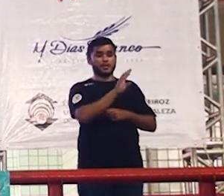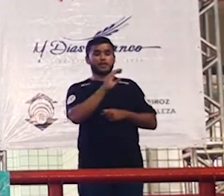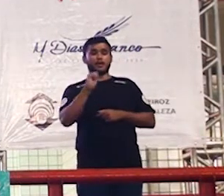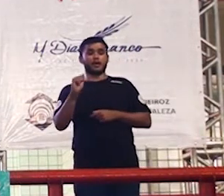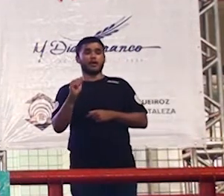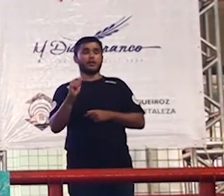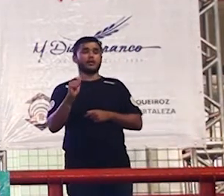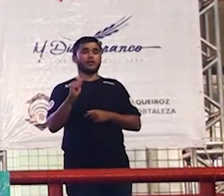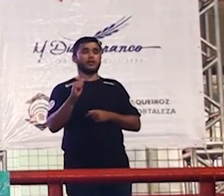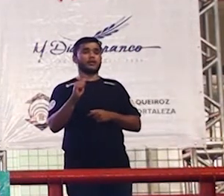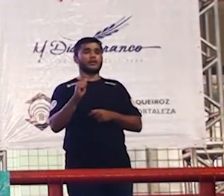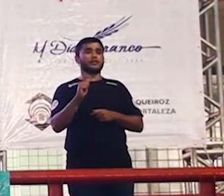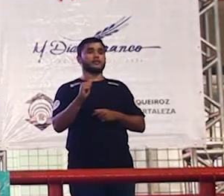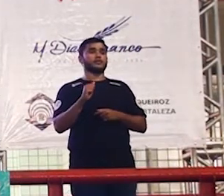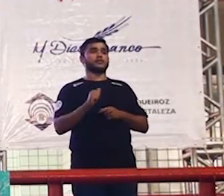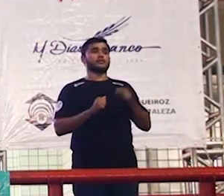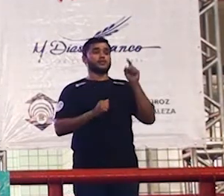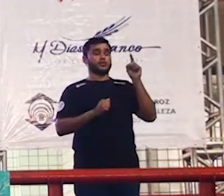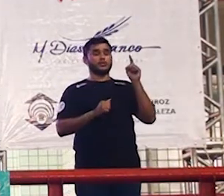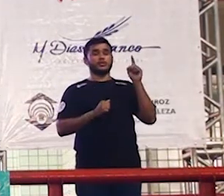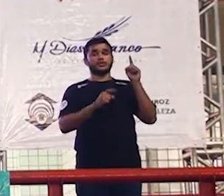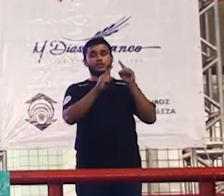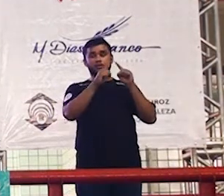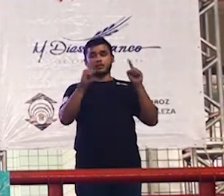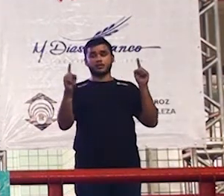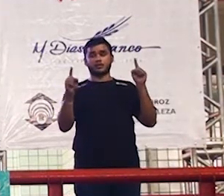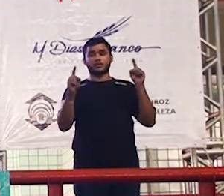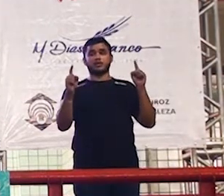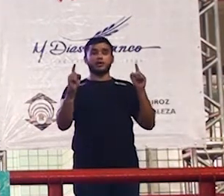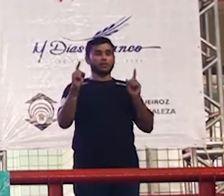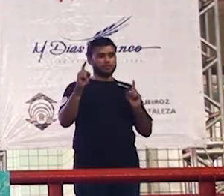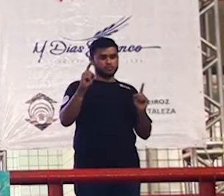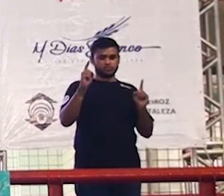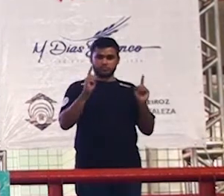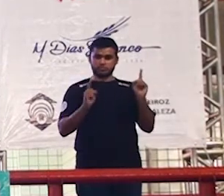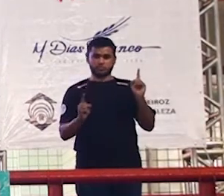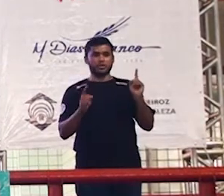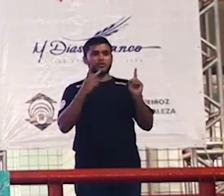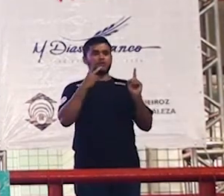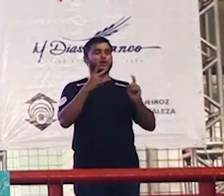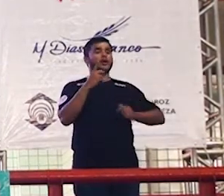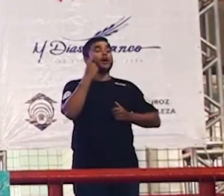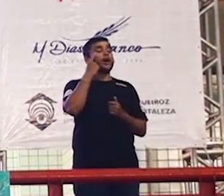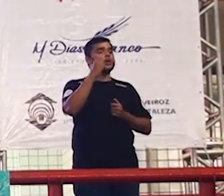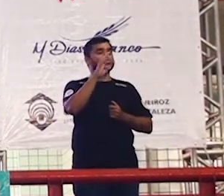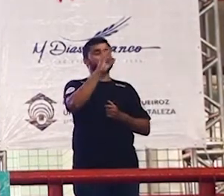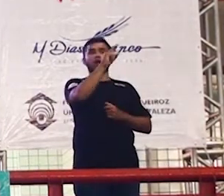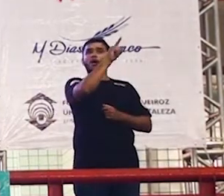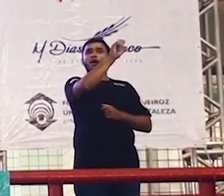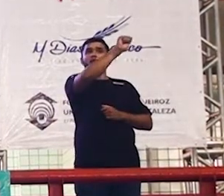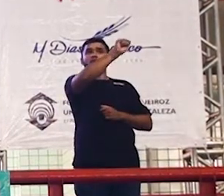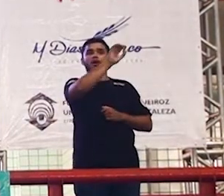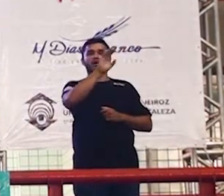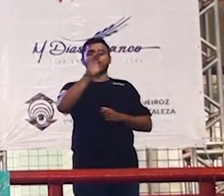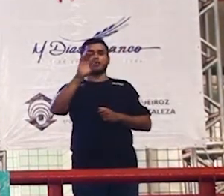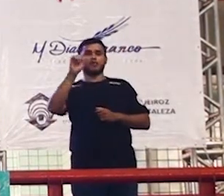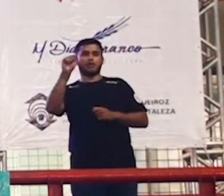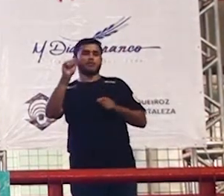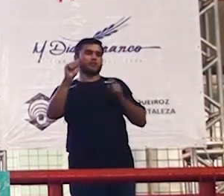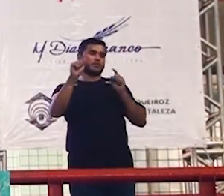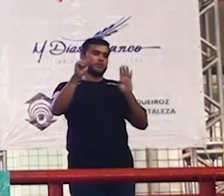do caminho tinha uma pedra no meio do caminho, para mostrar que não importa o